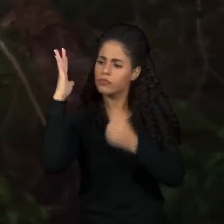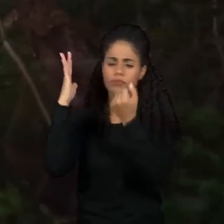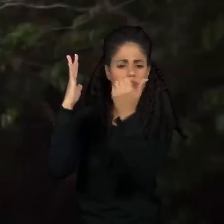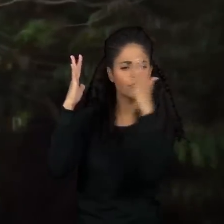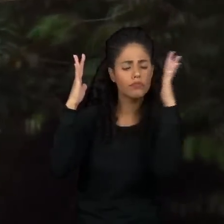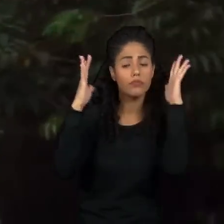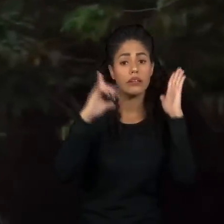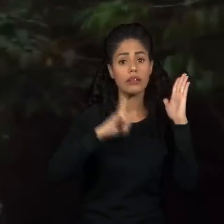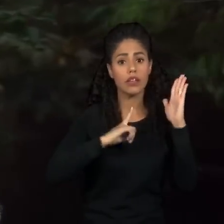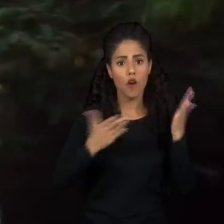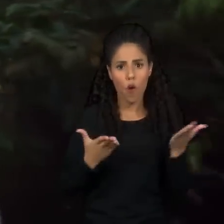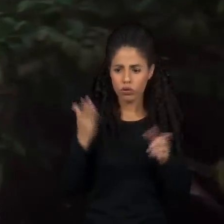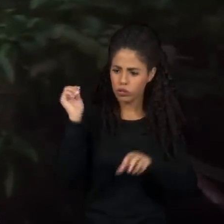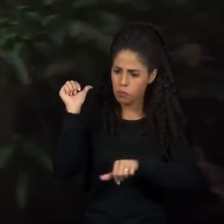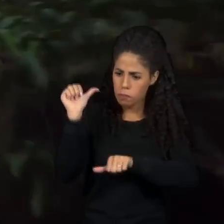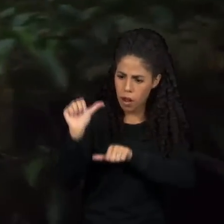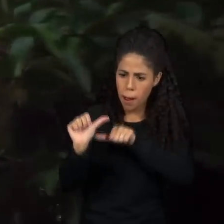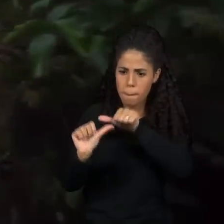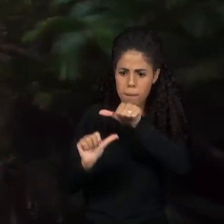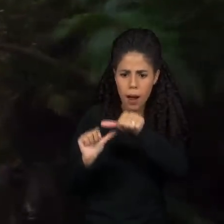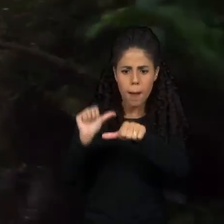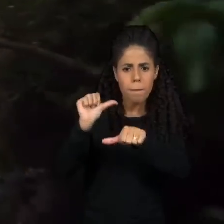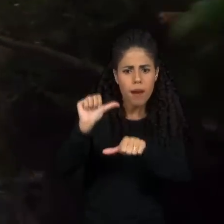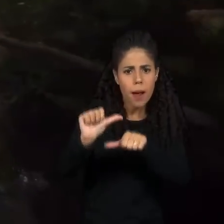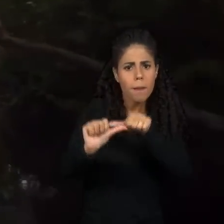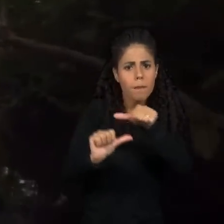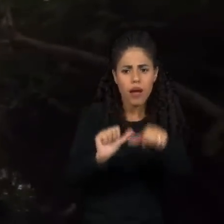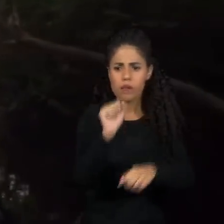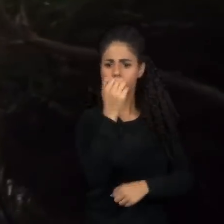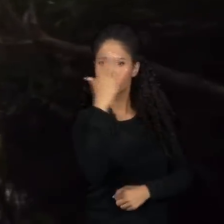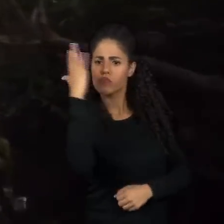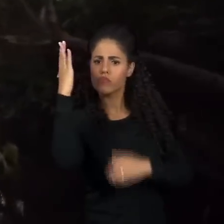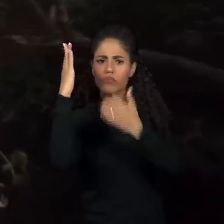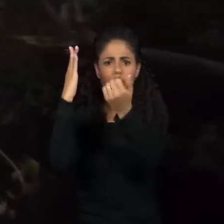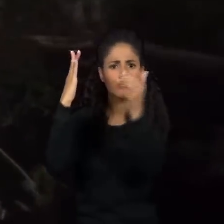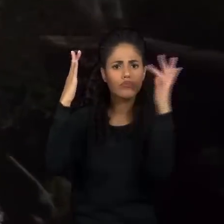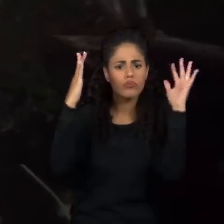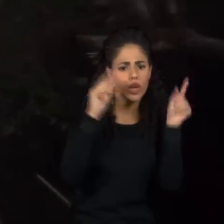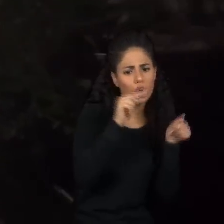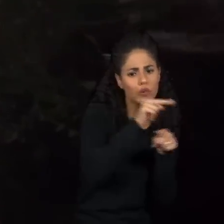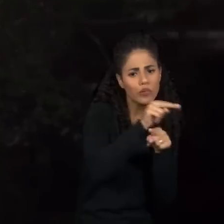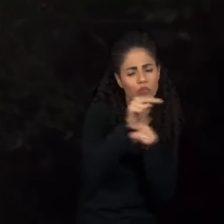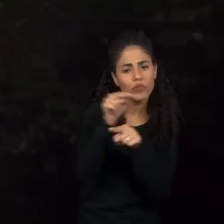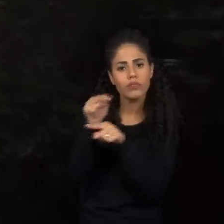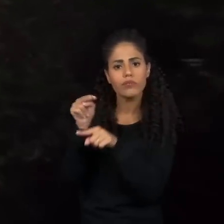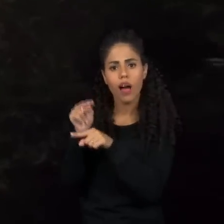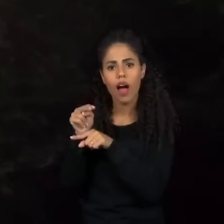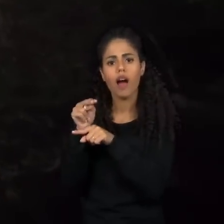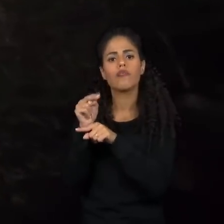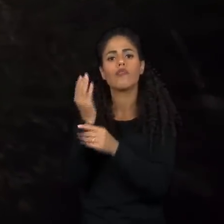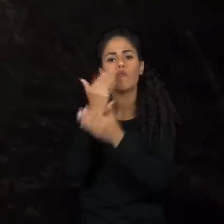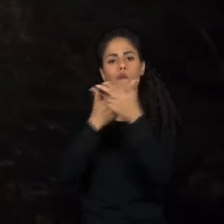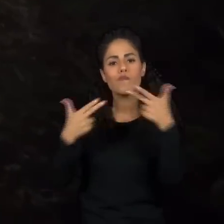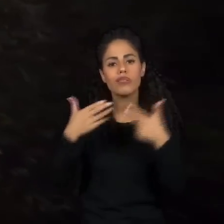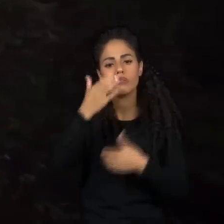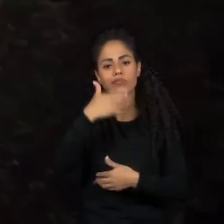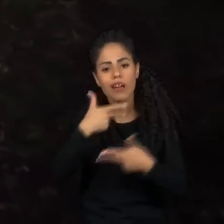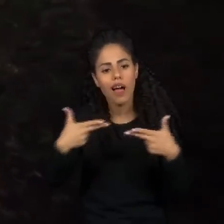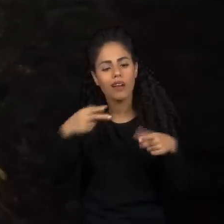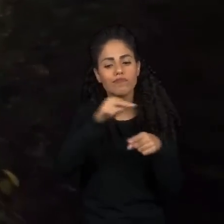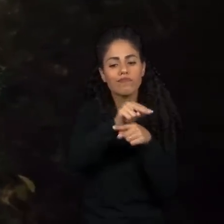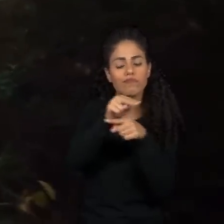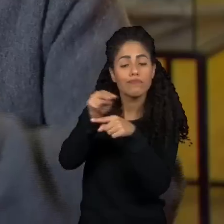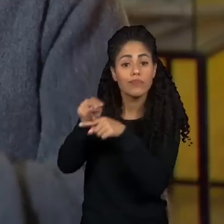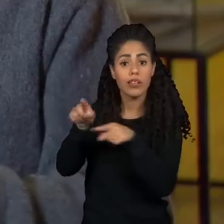hoje foi modificada por esses povos, que manejaram cultivos. Algumas unidades de conservação, não